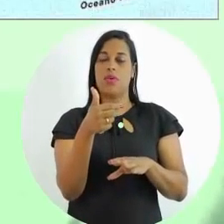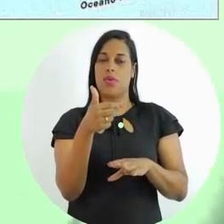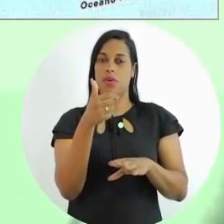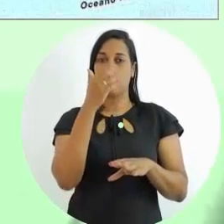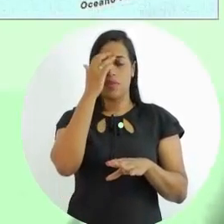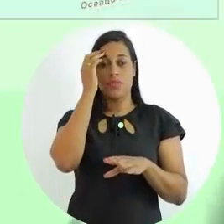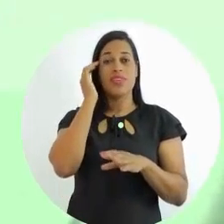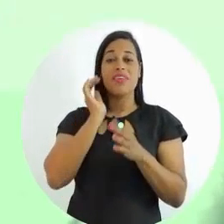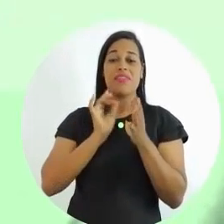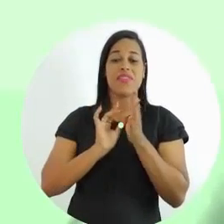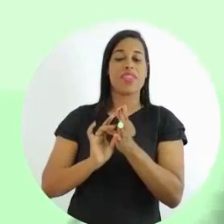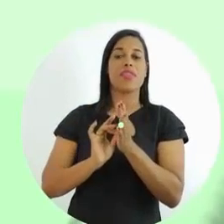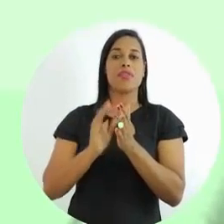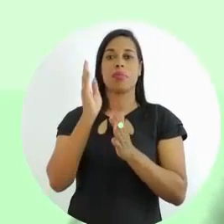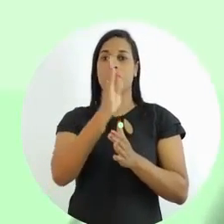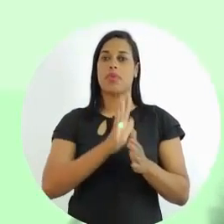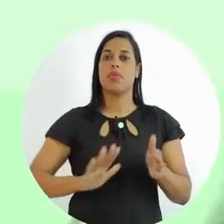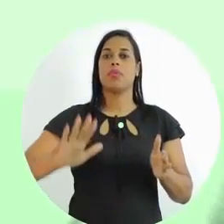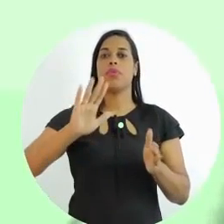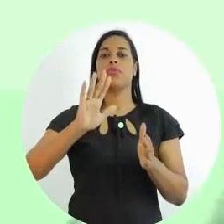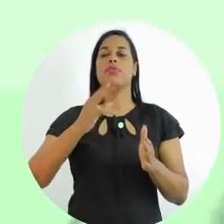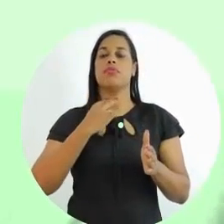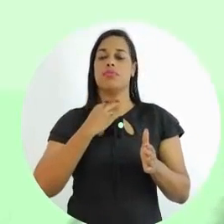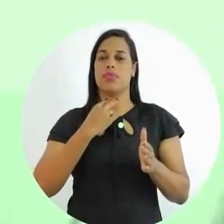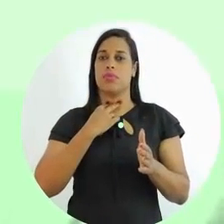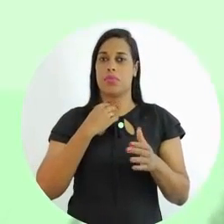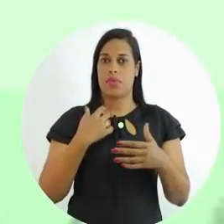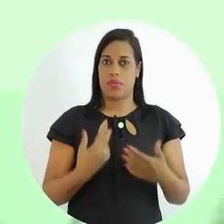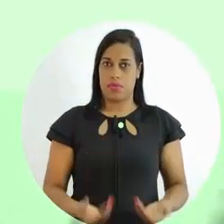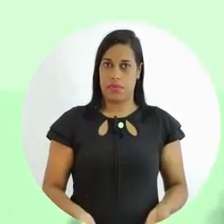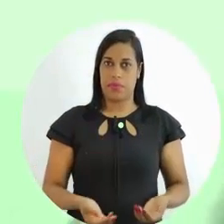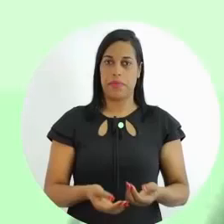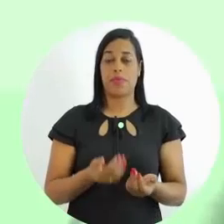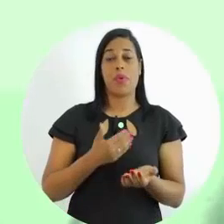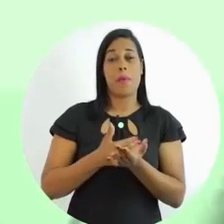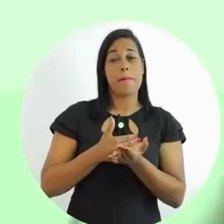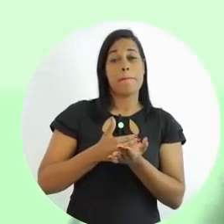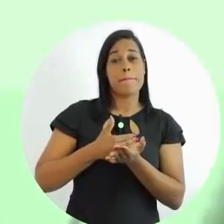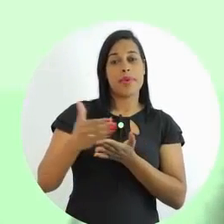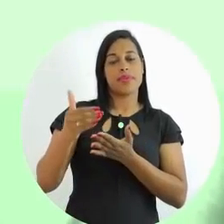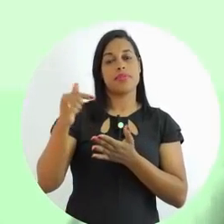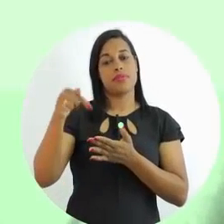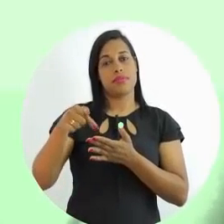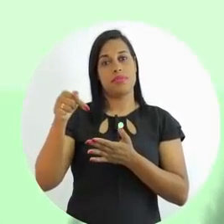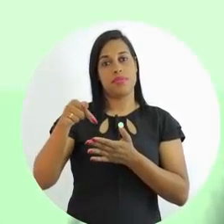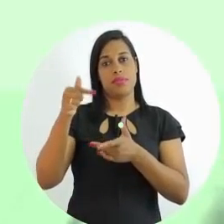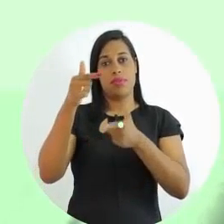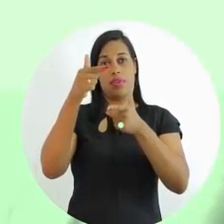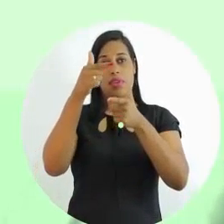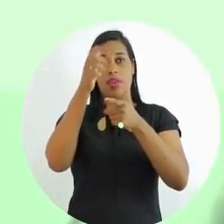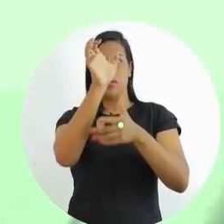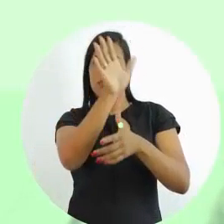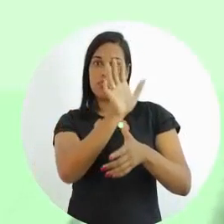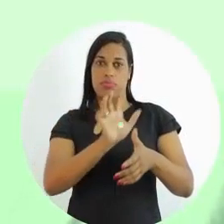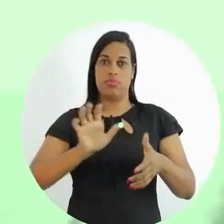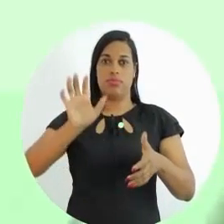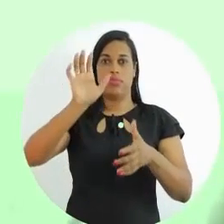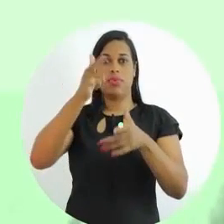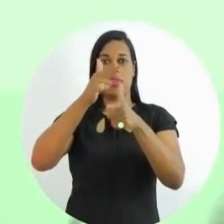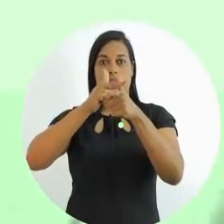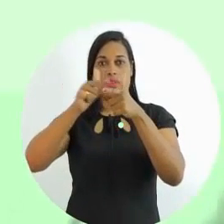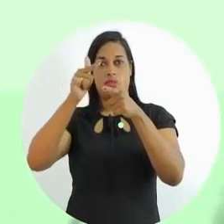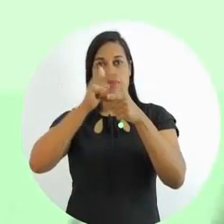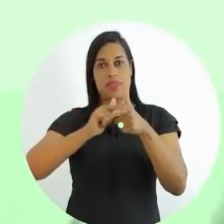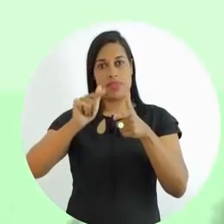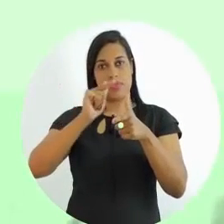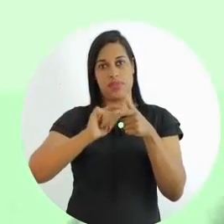1532 é que efetivamente o solo brasileiro é ocupado. Com essa divisão nas capitanias